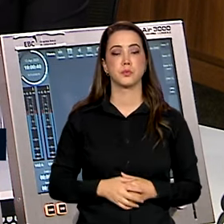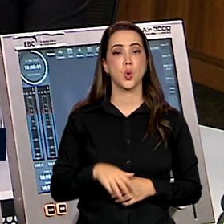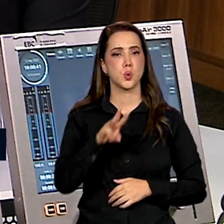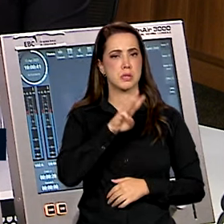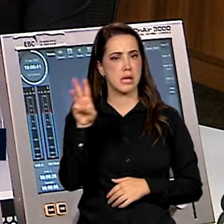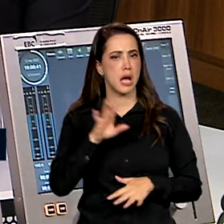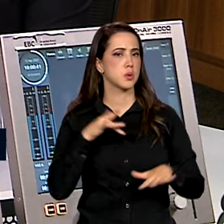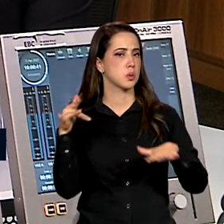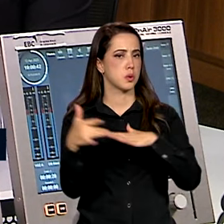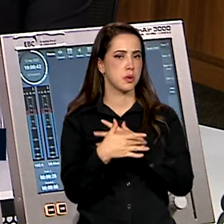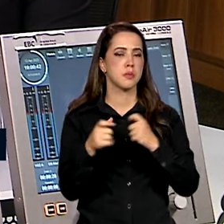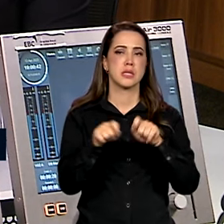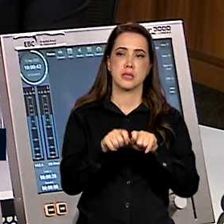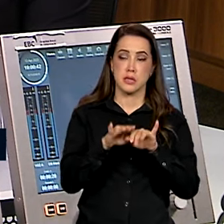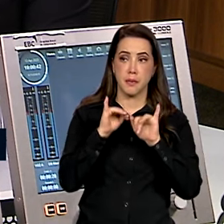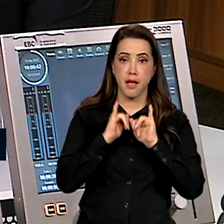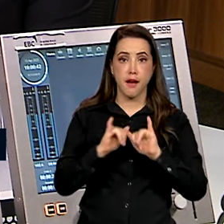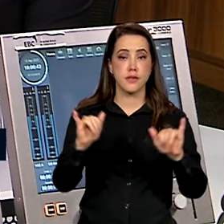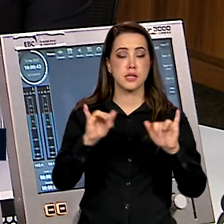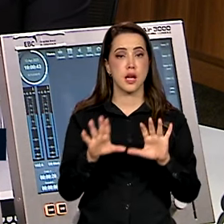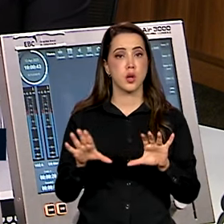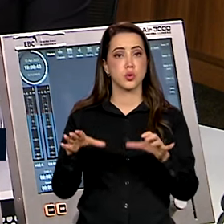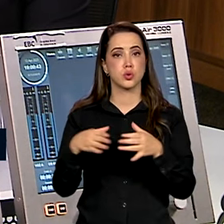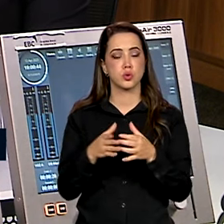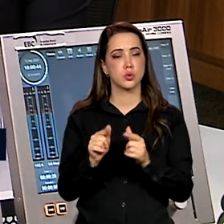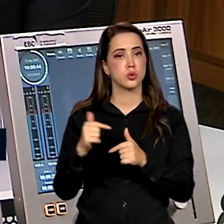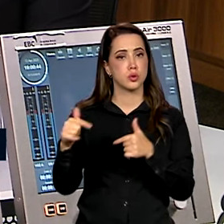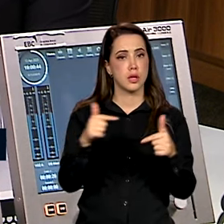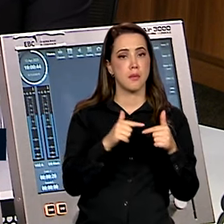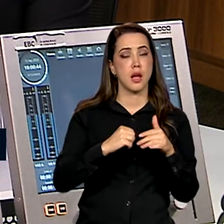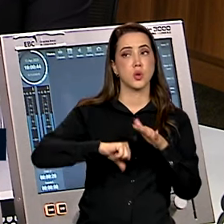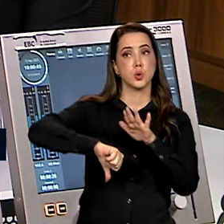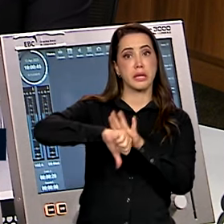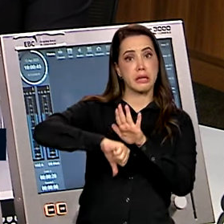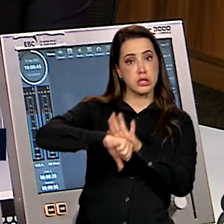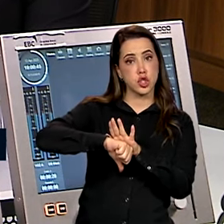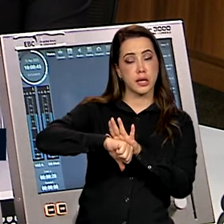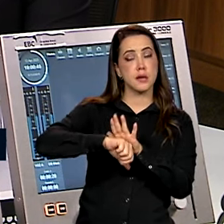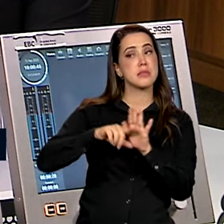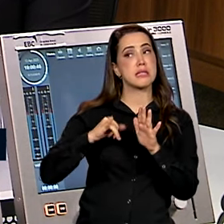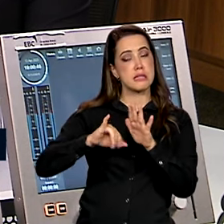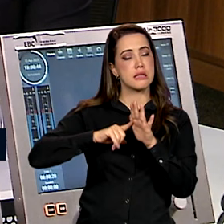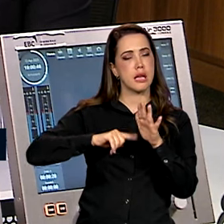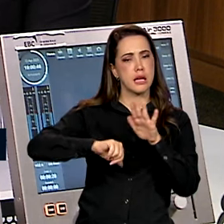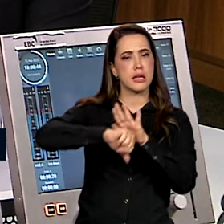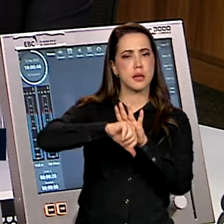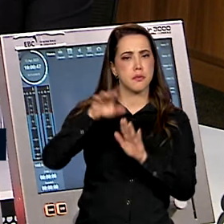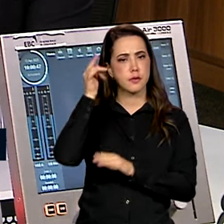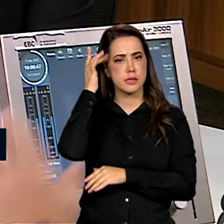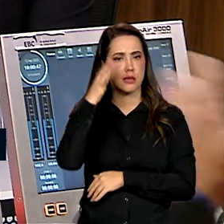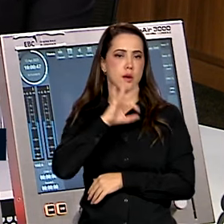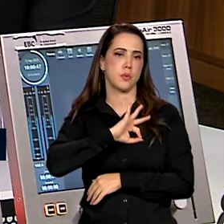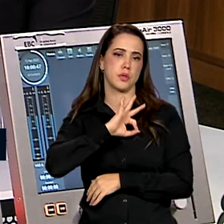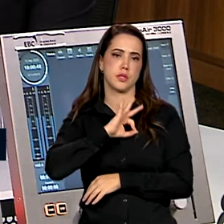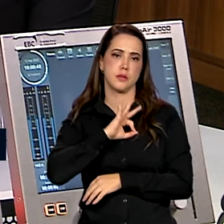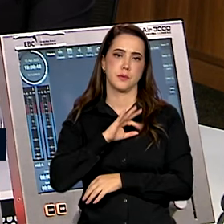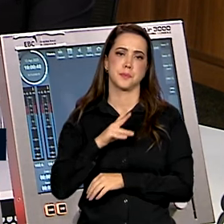compartilhar dados de usuários com registro de práticas Ilegais para facilitar a investigação policial